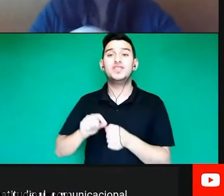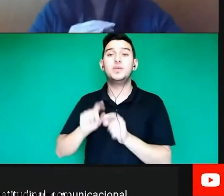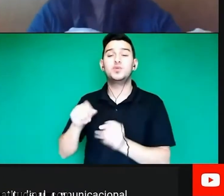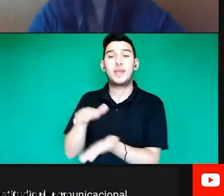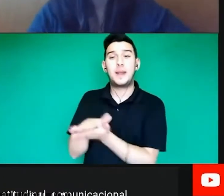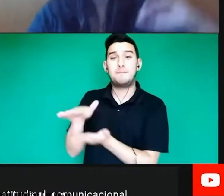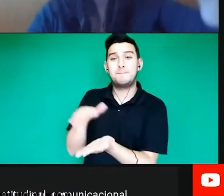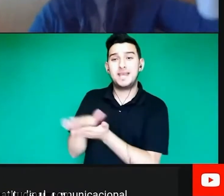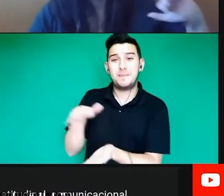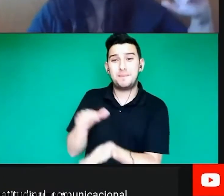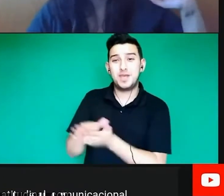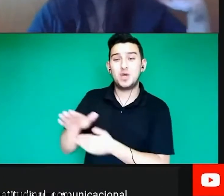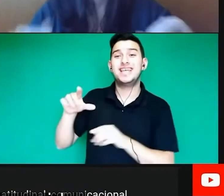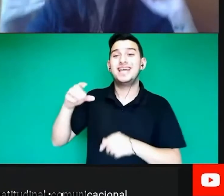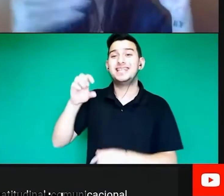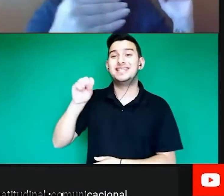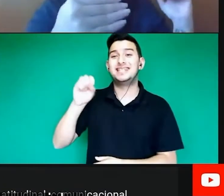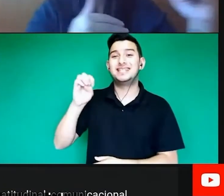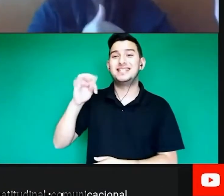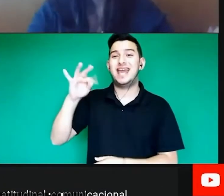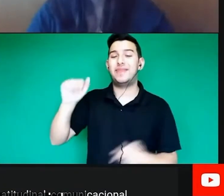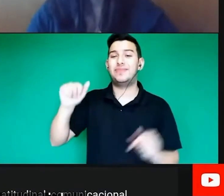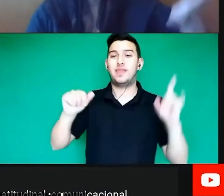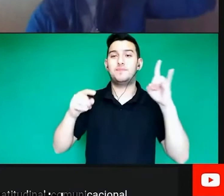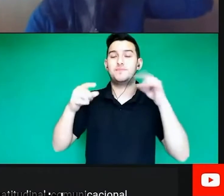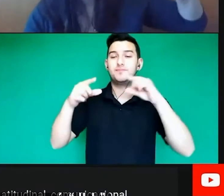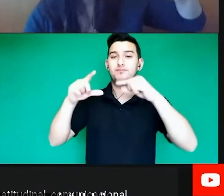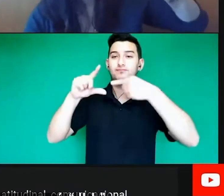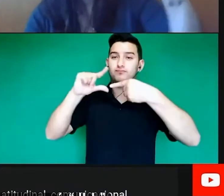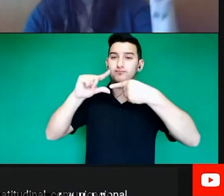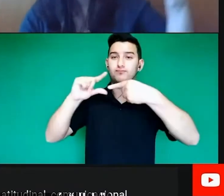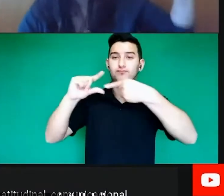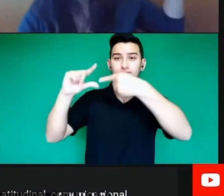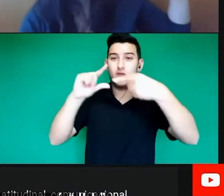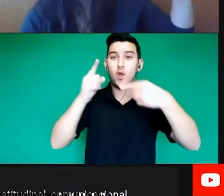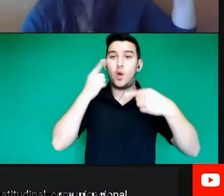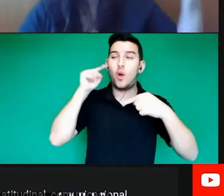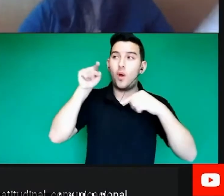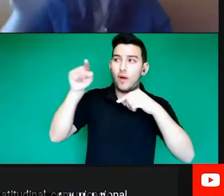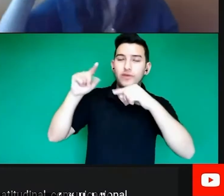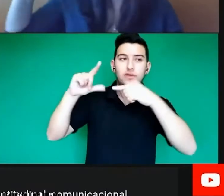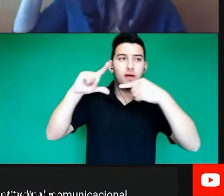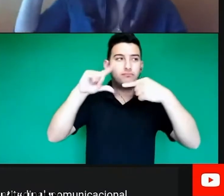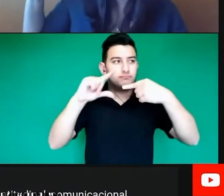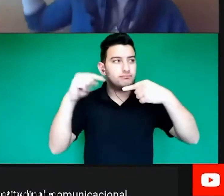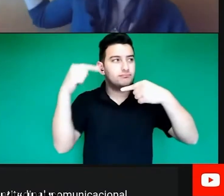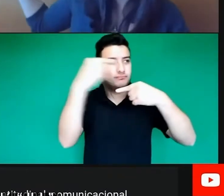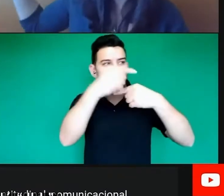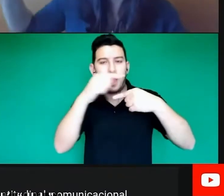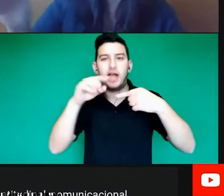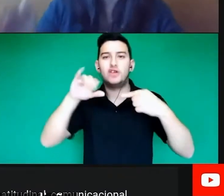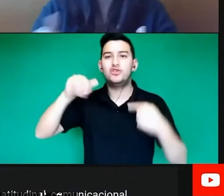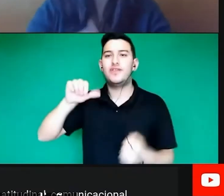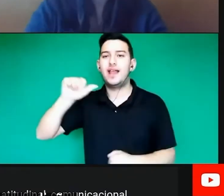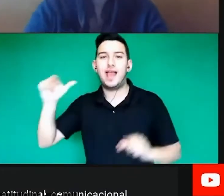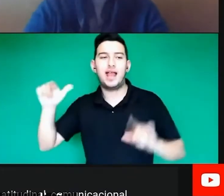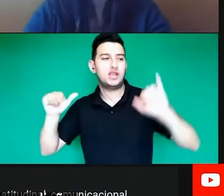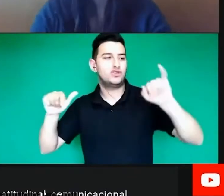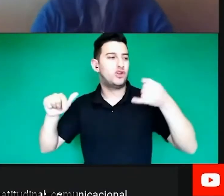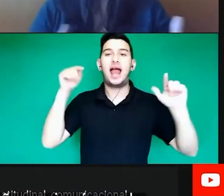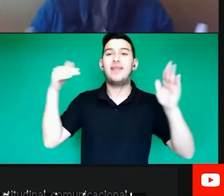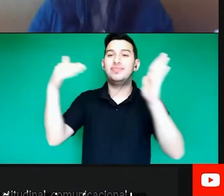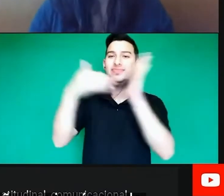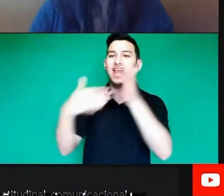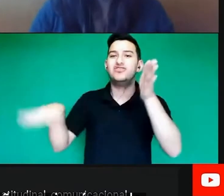sulfite setinhas dizendo JLL e foi mostrando o caminho. Então essa parede, setinha para cá JLL, setinha para lá JLL até chegar na